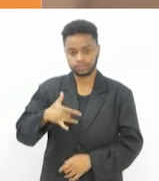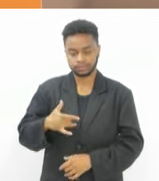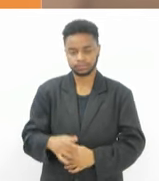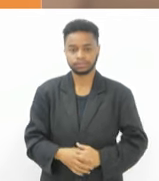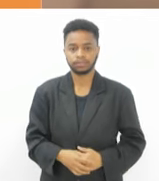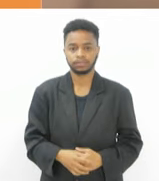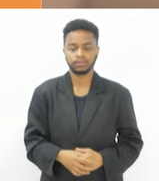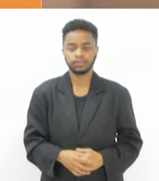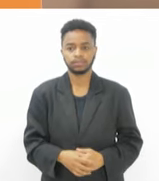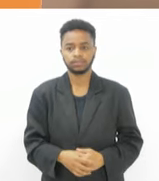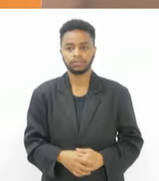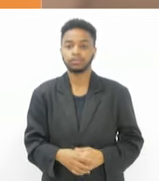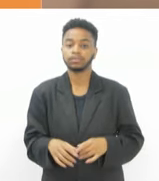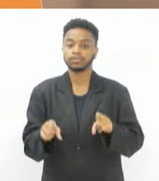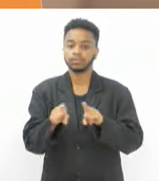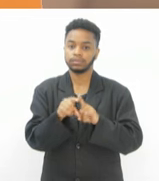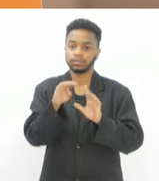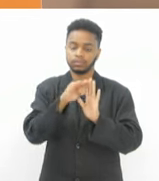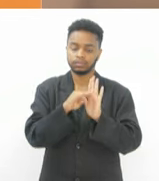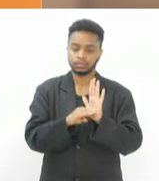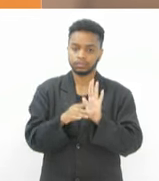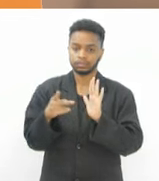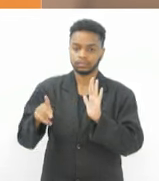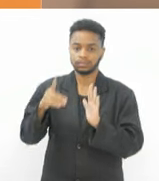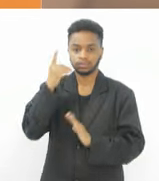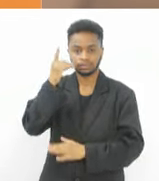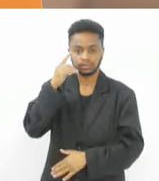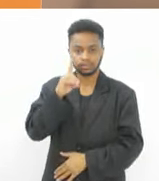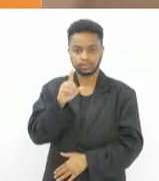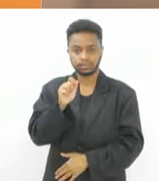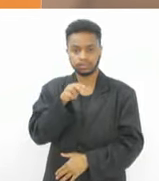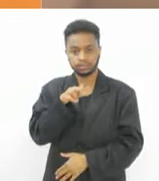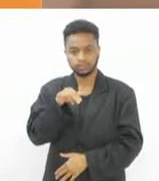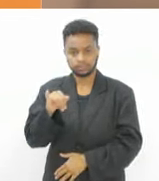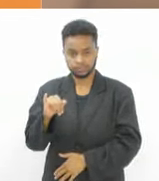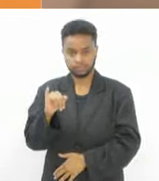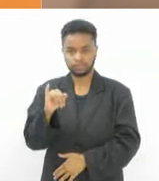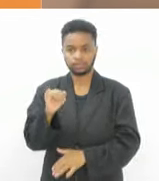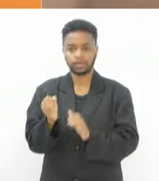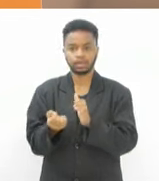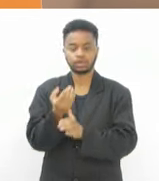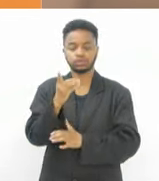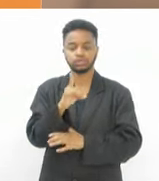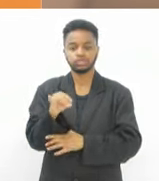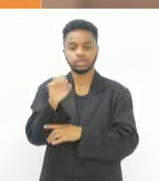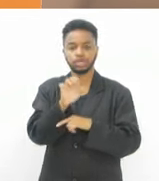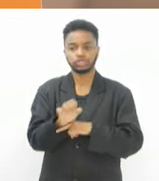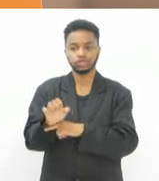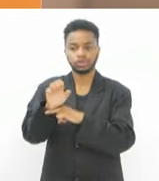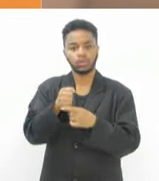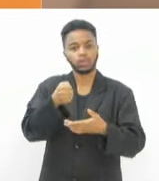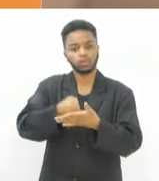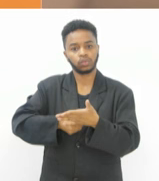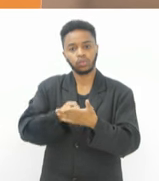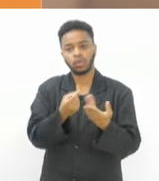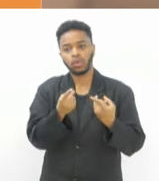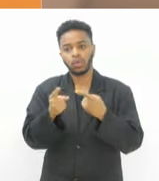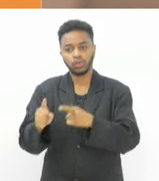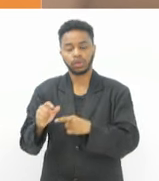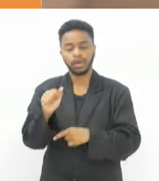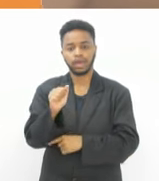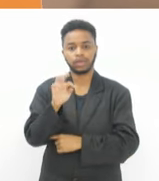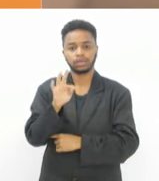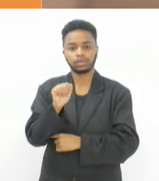Saudável. Também na pauta, uma proposta da deputada Dani Monteiro, que cria o Dia Estadual da Luta contra a